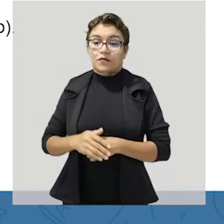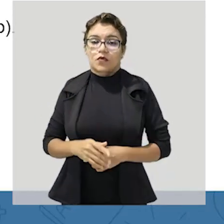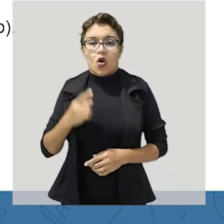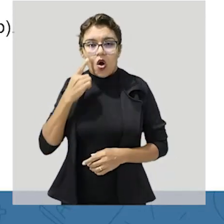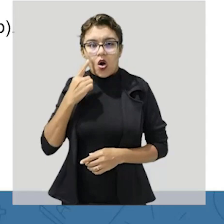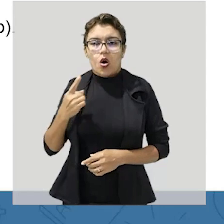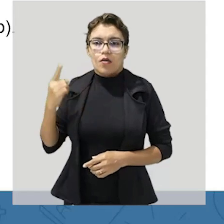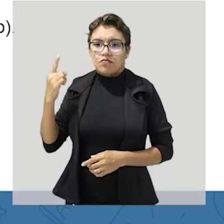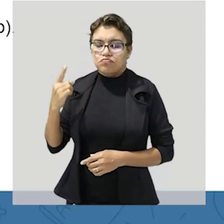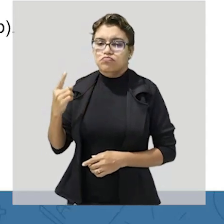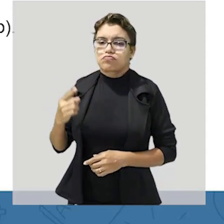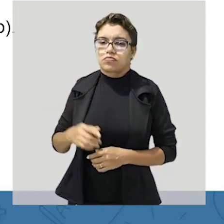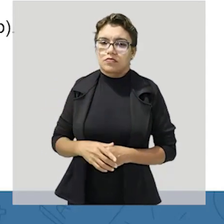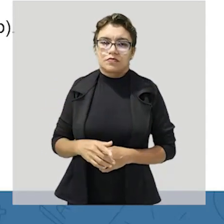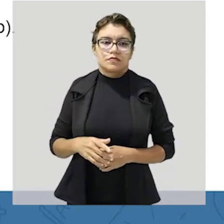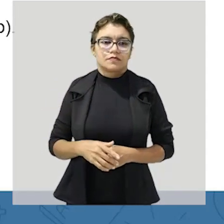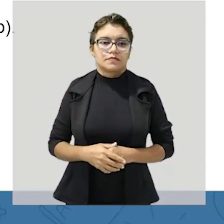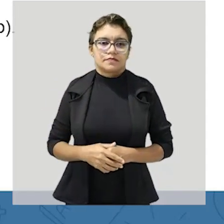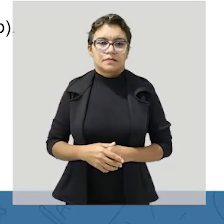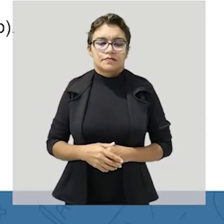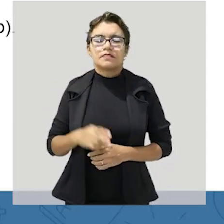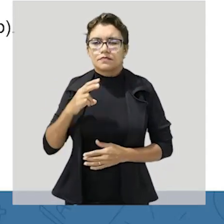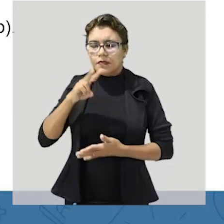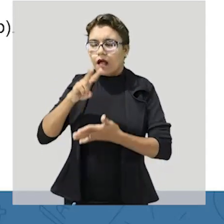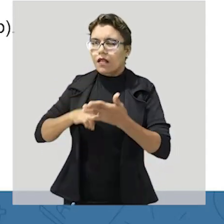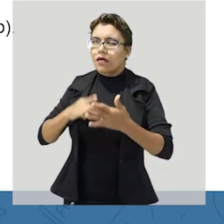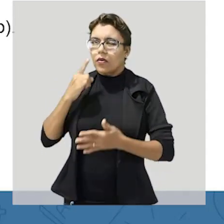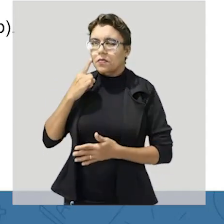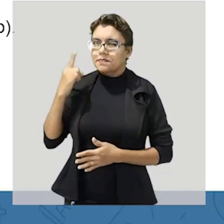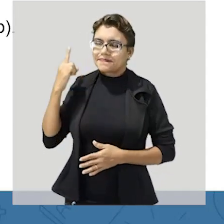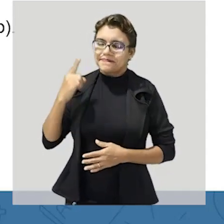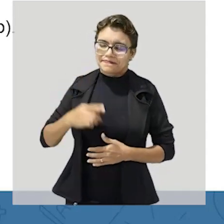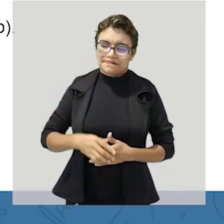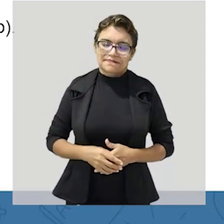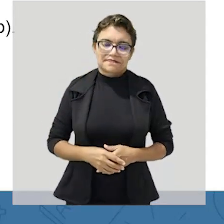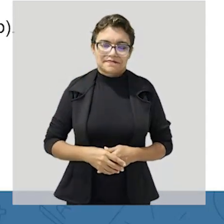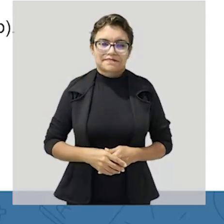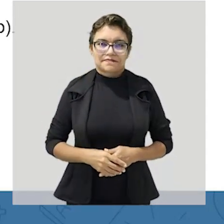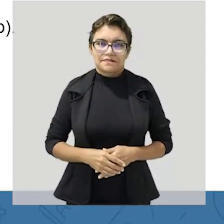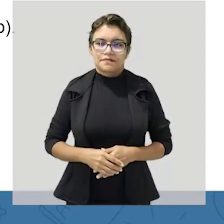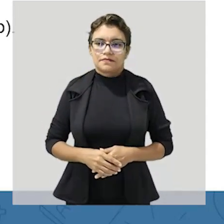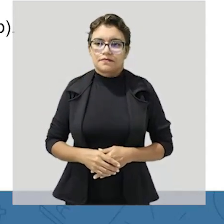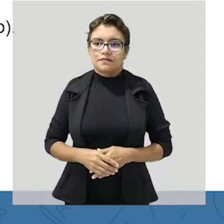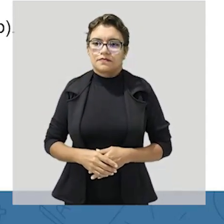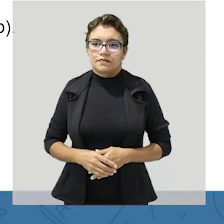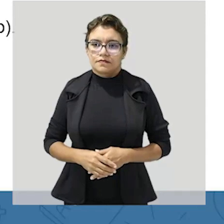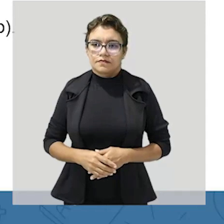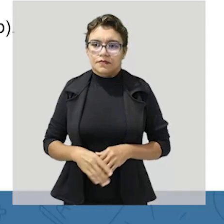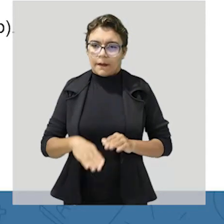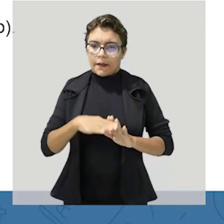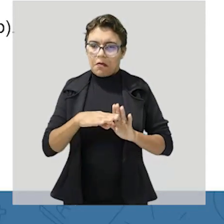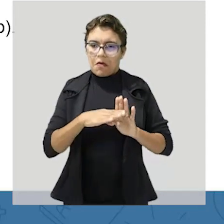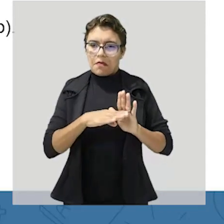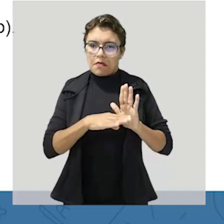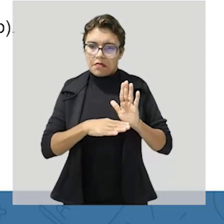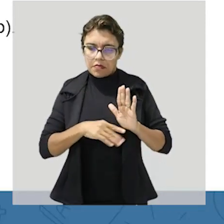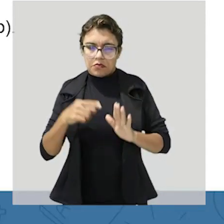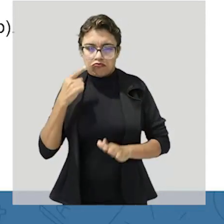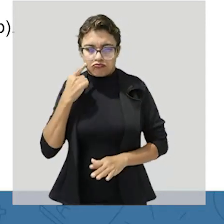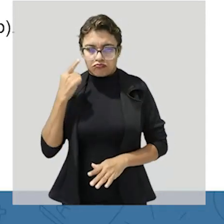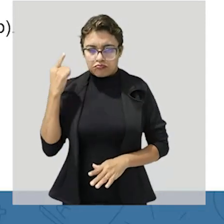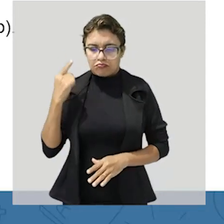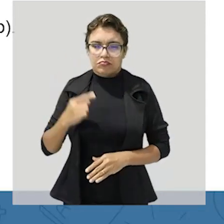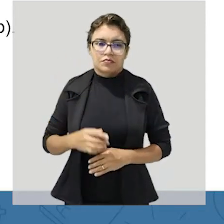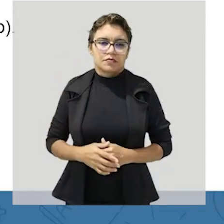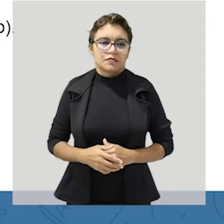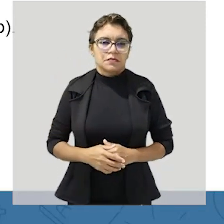do elenco e dos produtores, não empolga tanto. O enredo conta com a dupla Rodrigo, que é o Fábio Pochá, e o Miguel, que é o do